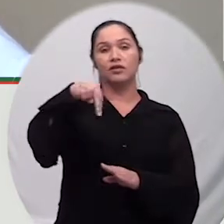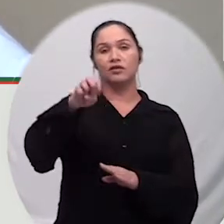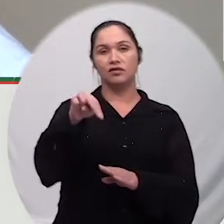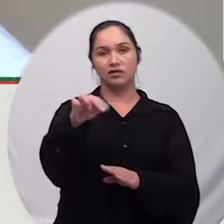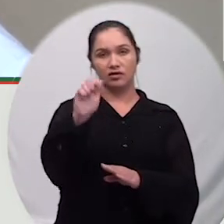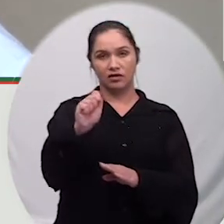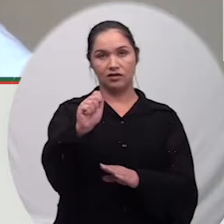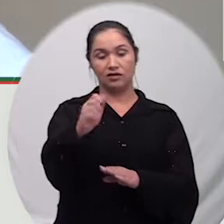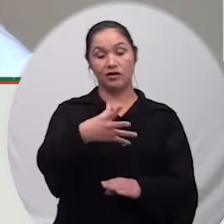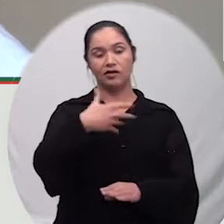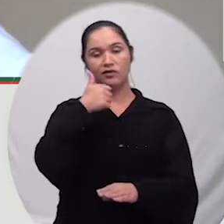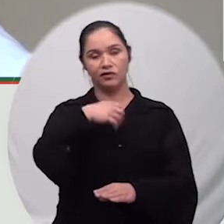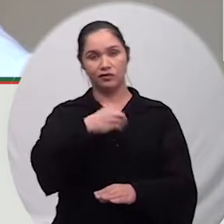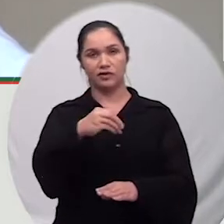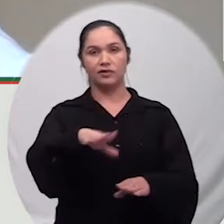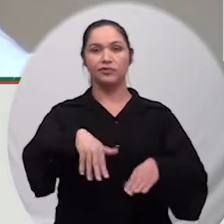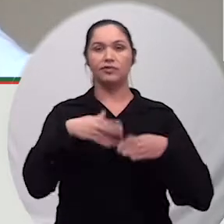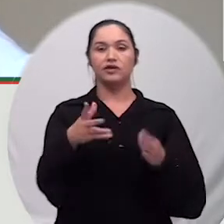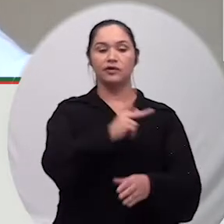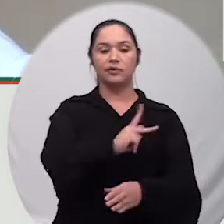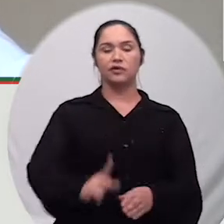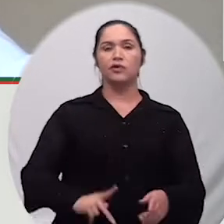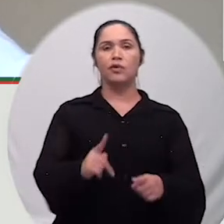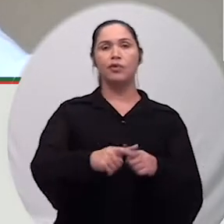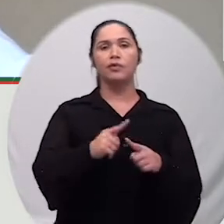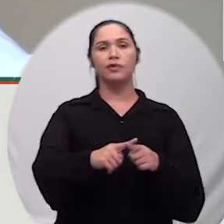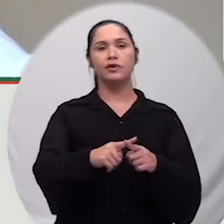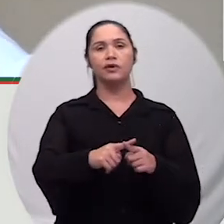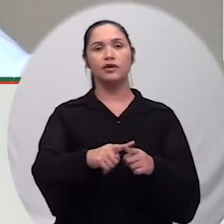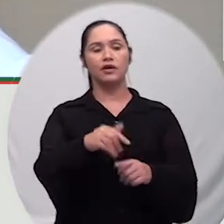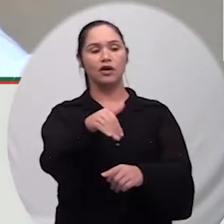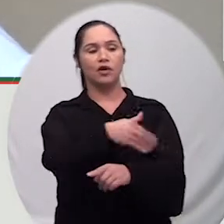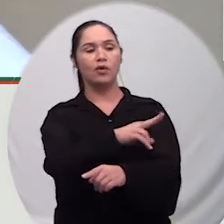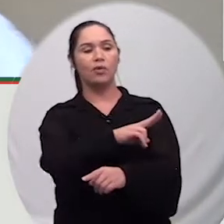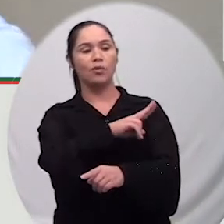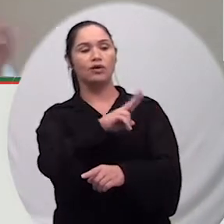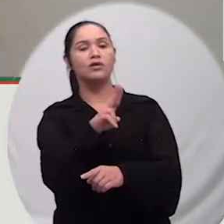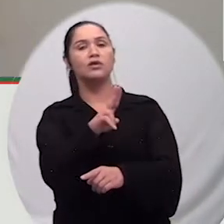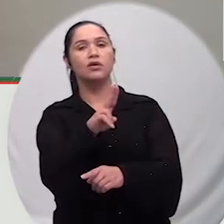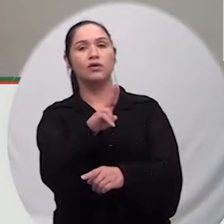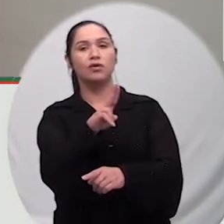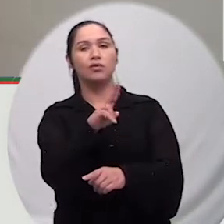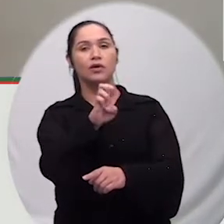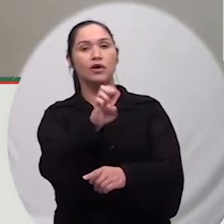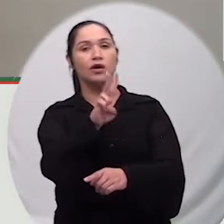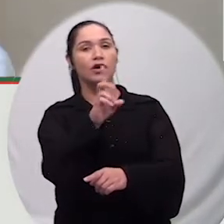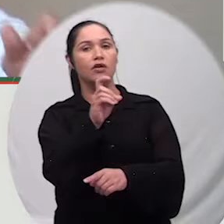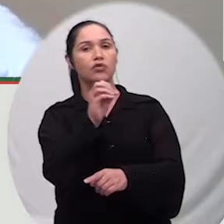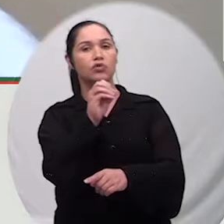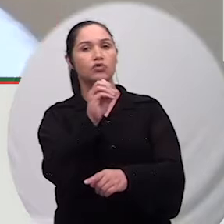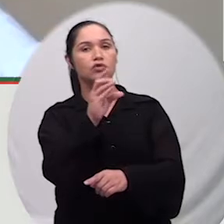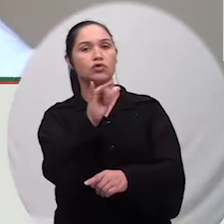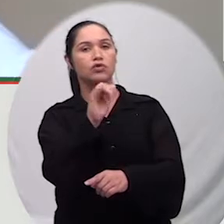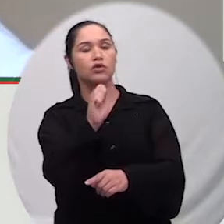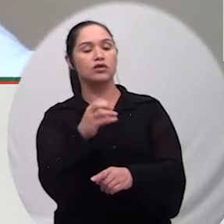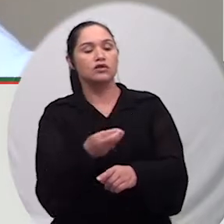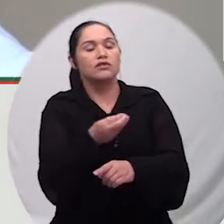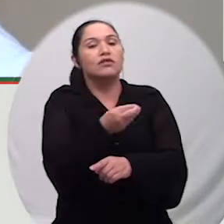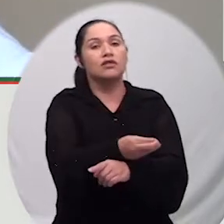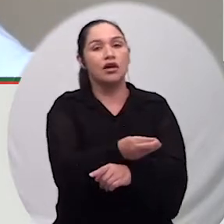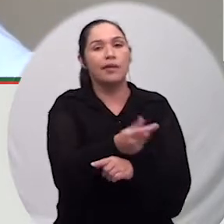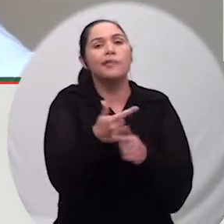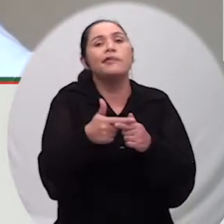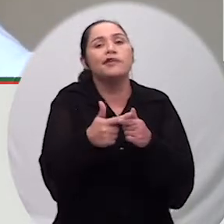por que a denominação dessa rua no nome da dona Eudócia de Jesus